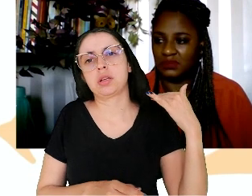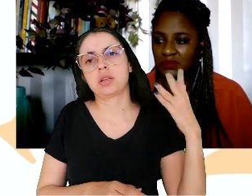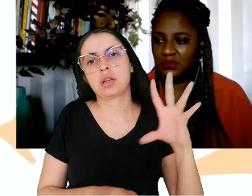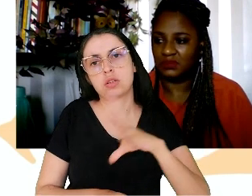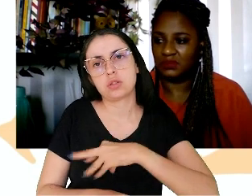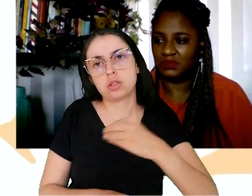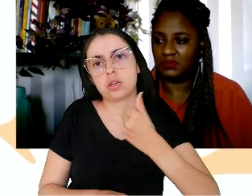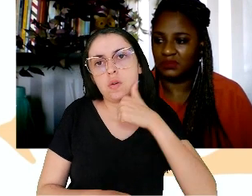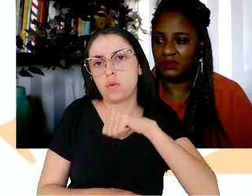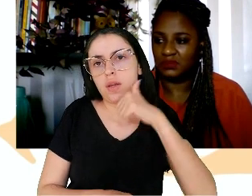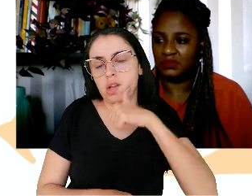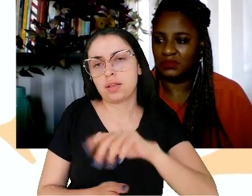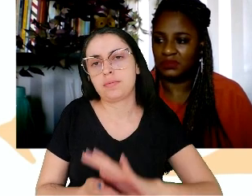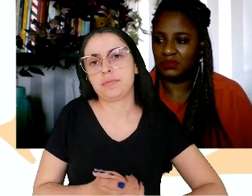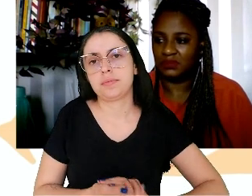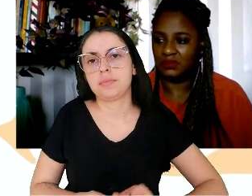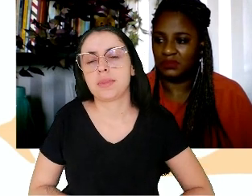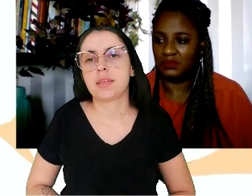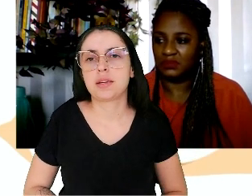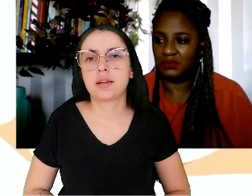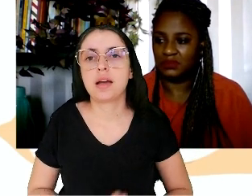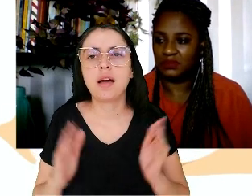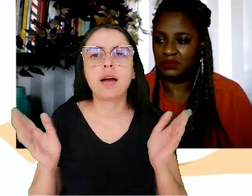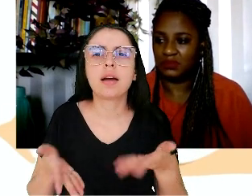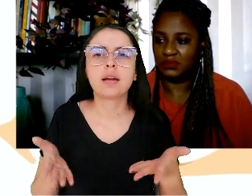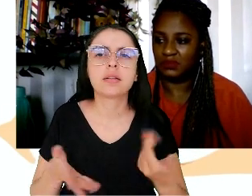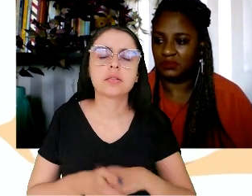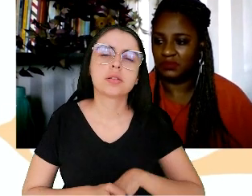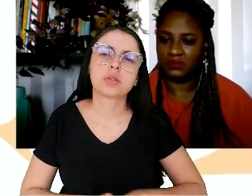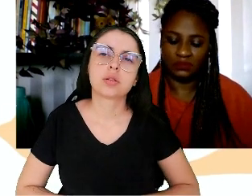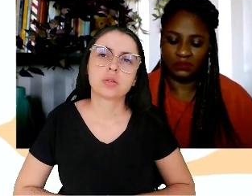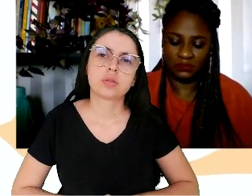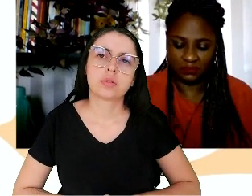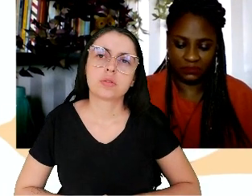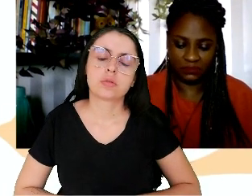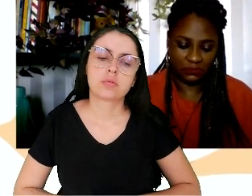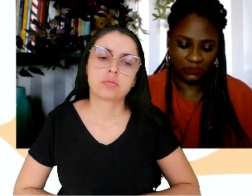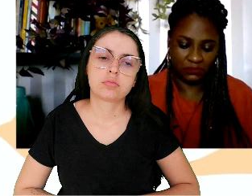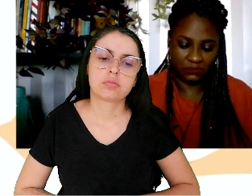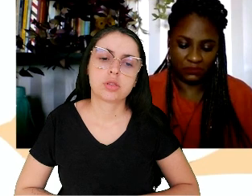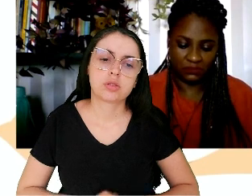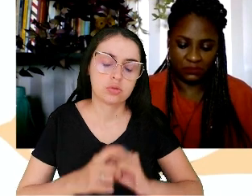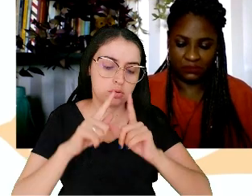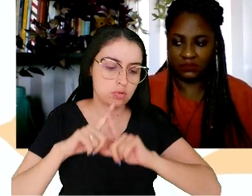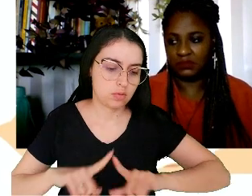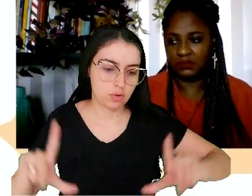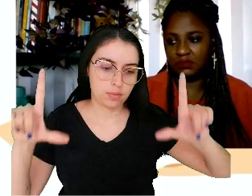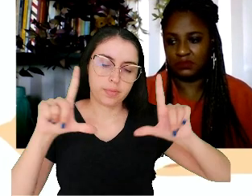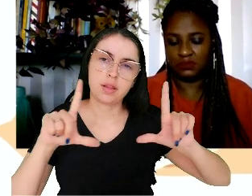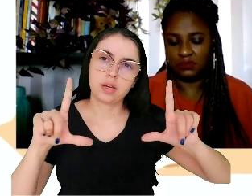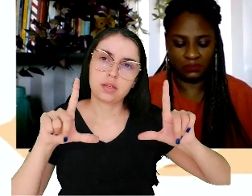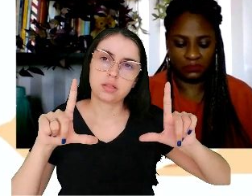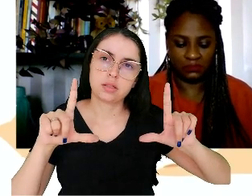mortalidade feminina. Aqui eu vou